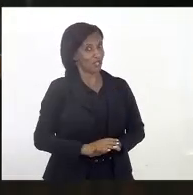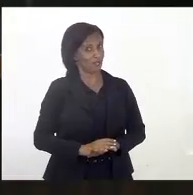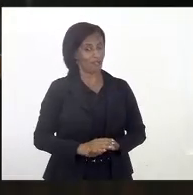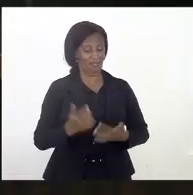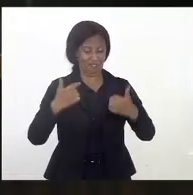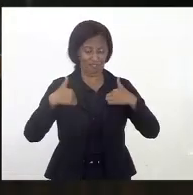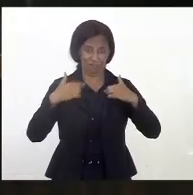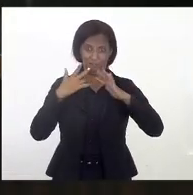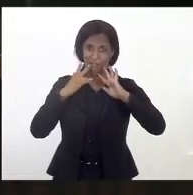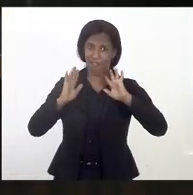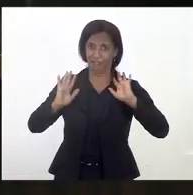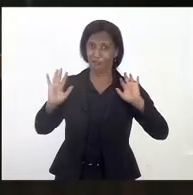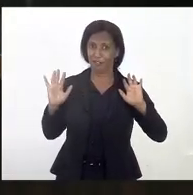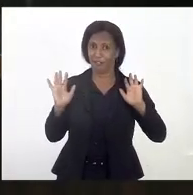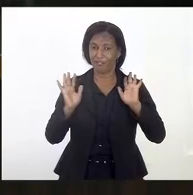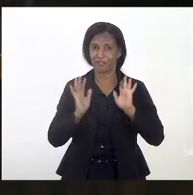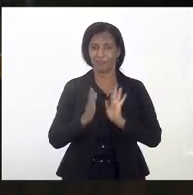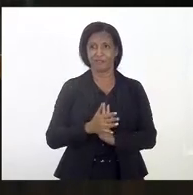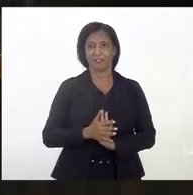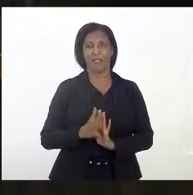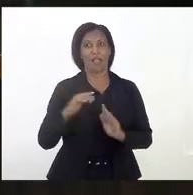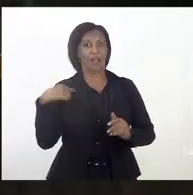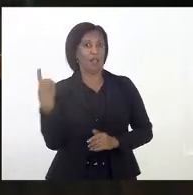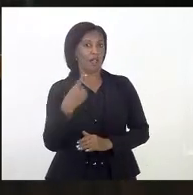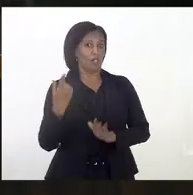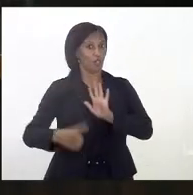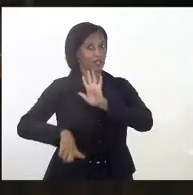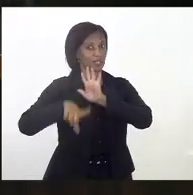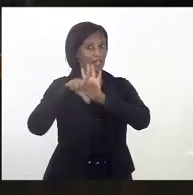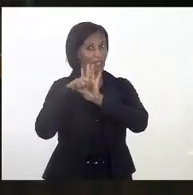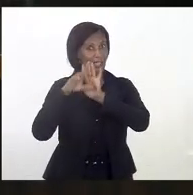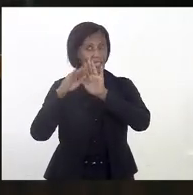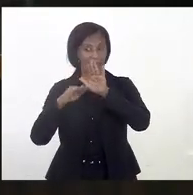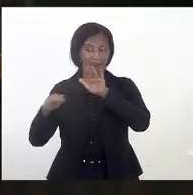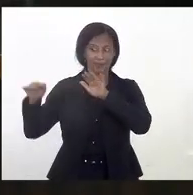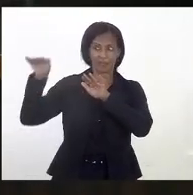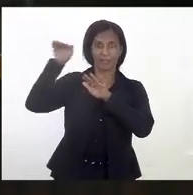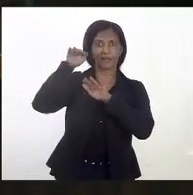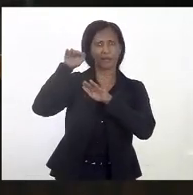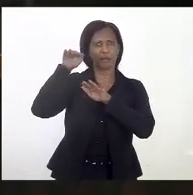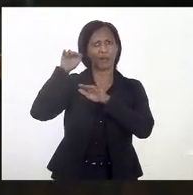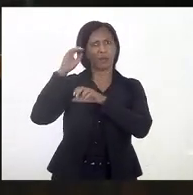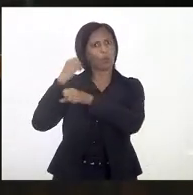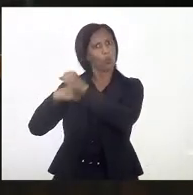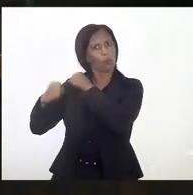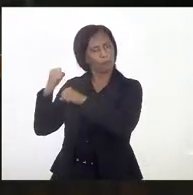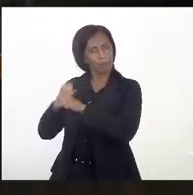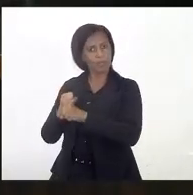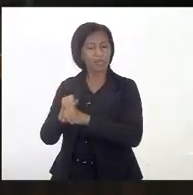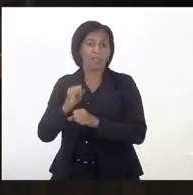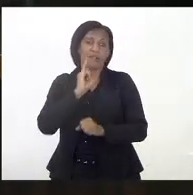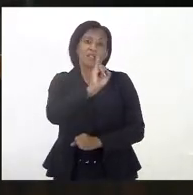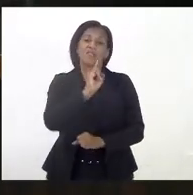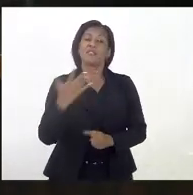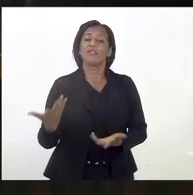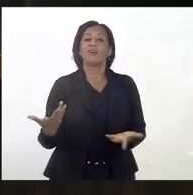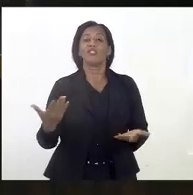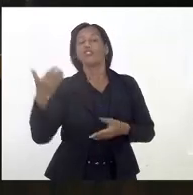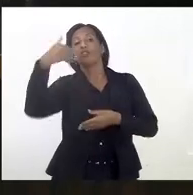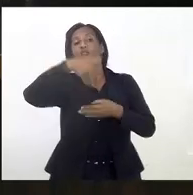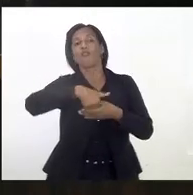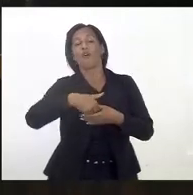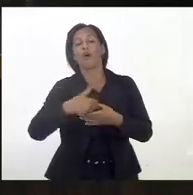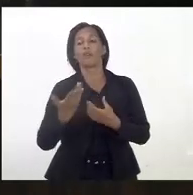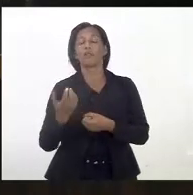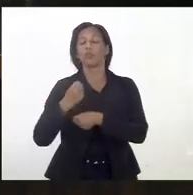mais e é verdade a nossa lei acima do que arrecadou ano anterior porque senão a gente volta aqui todo ano